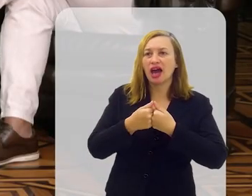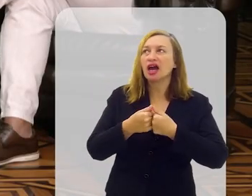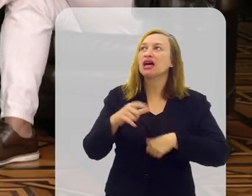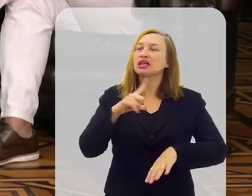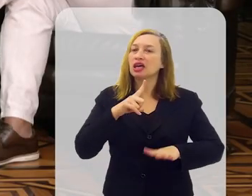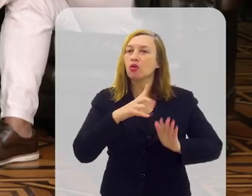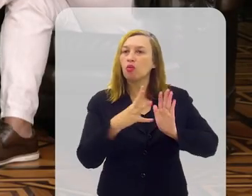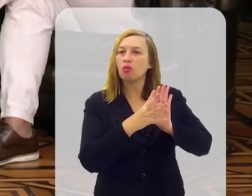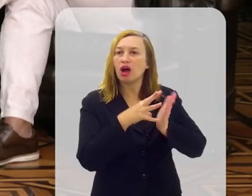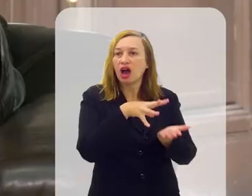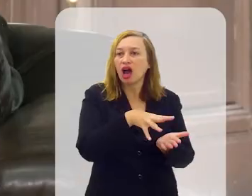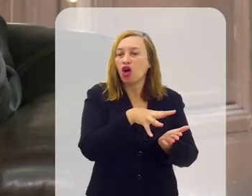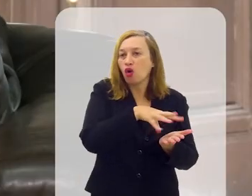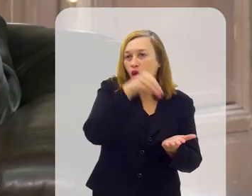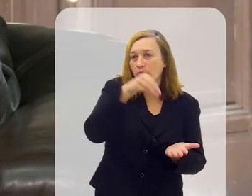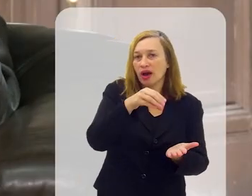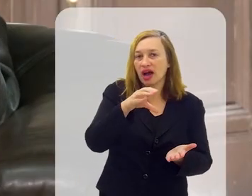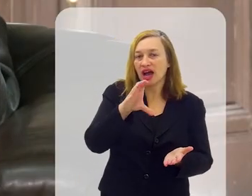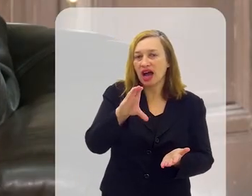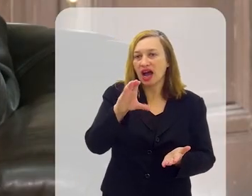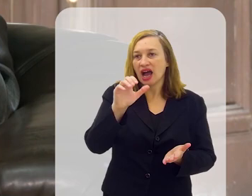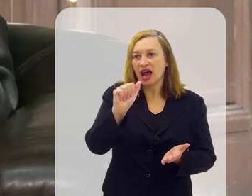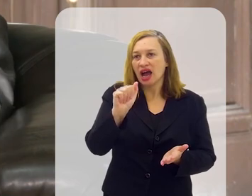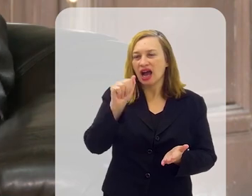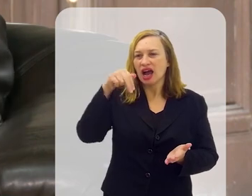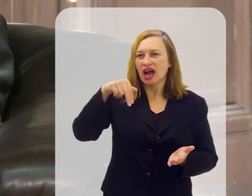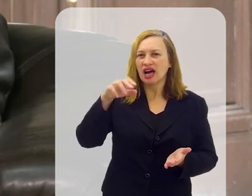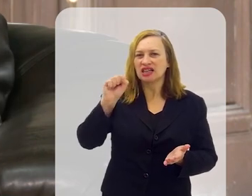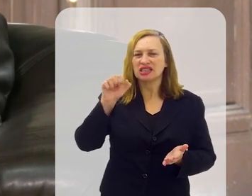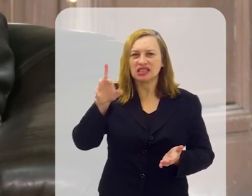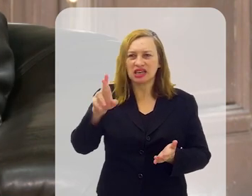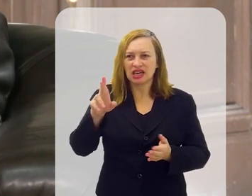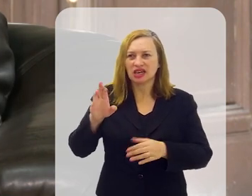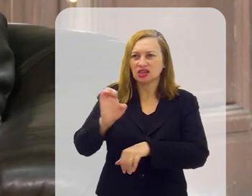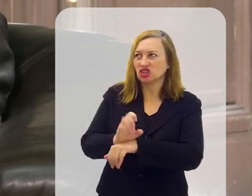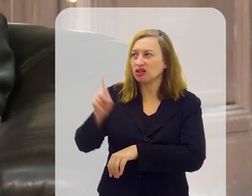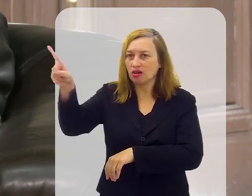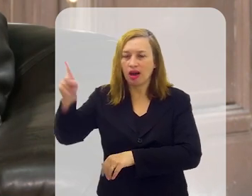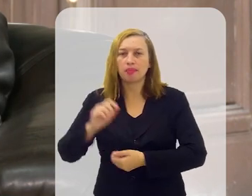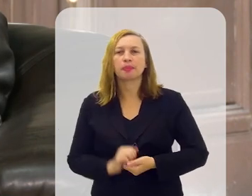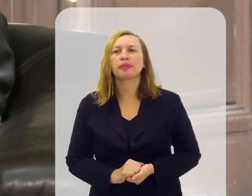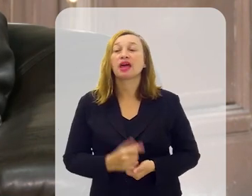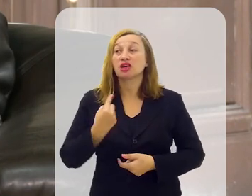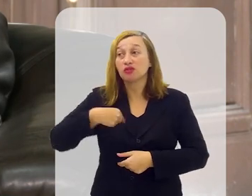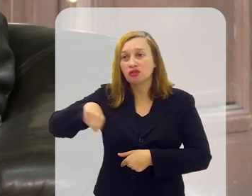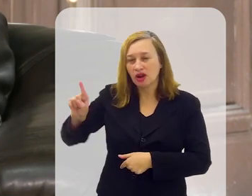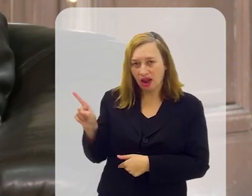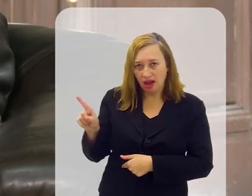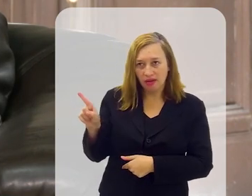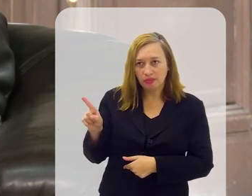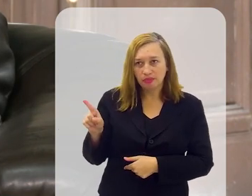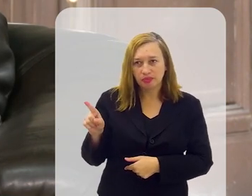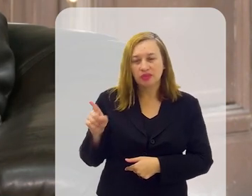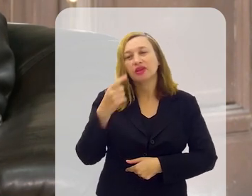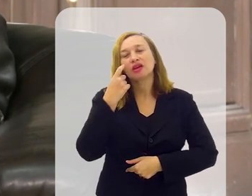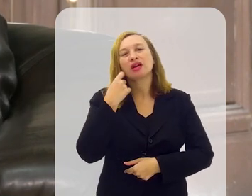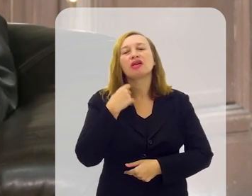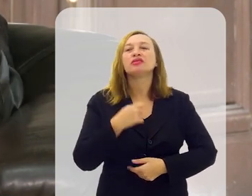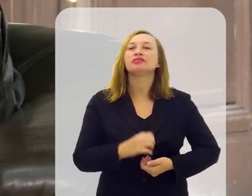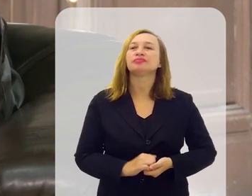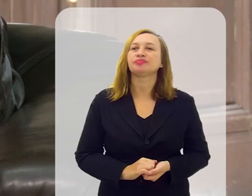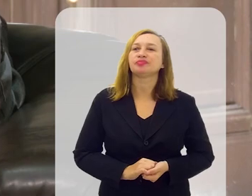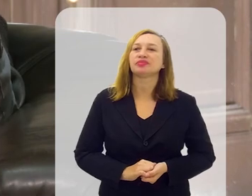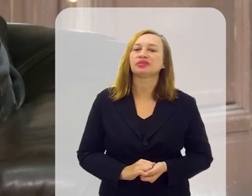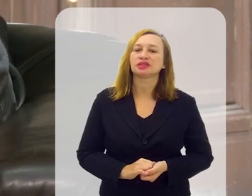Noé tem uma réplica da Arca de Noé em Kansas. Em Kansas? Em Kansas. Nós fomos lá no Kentucky, né? No